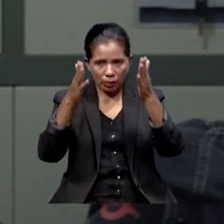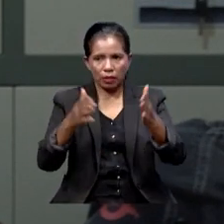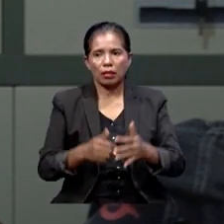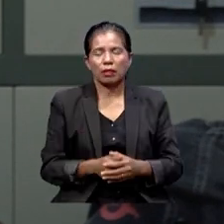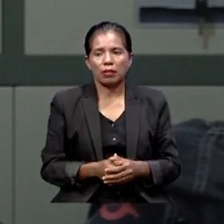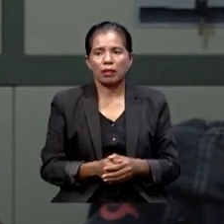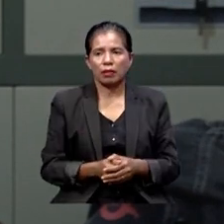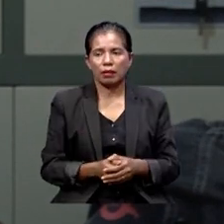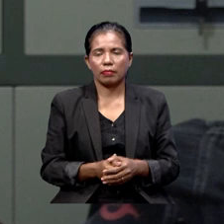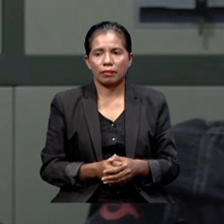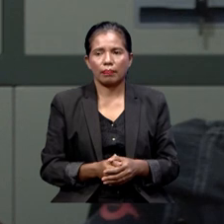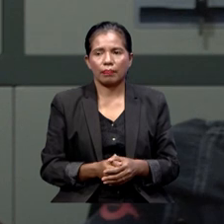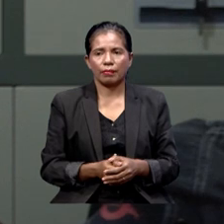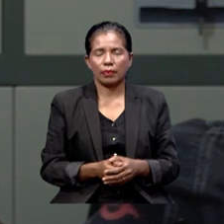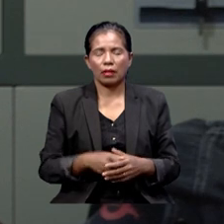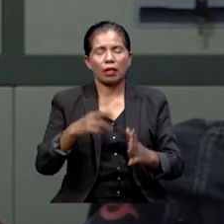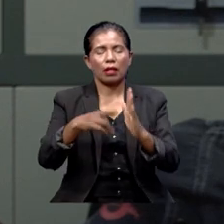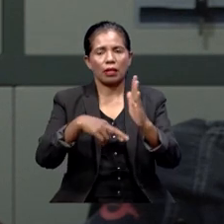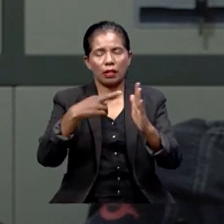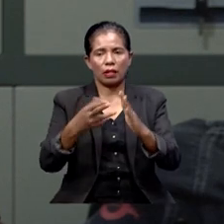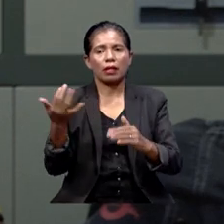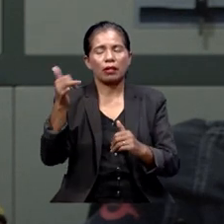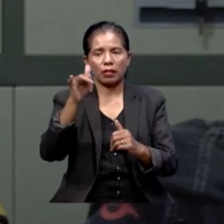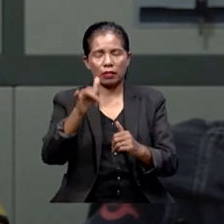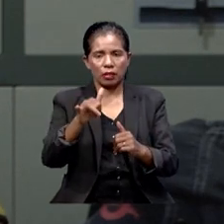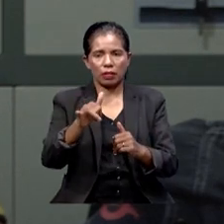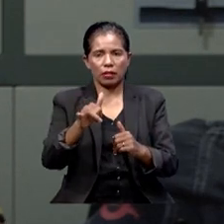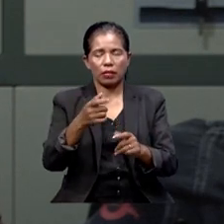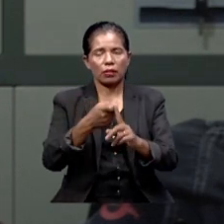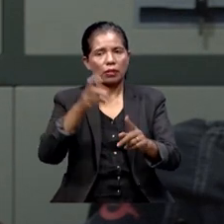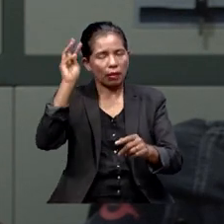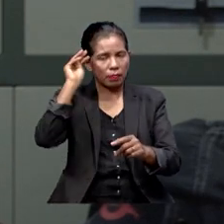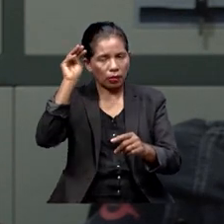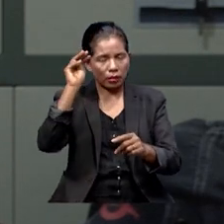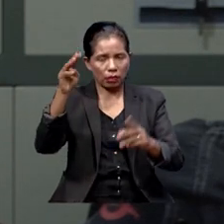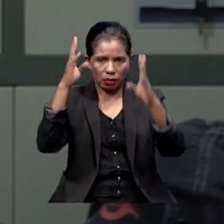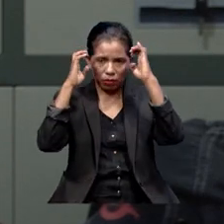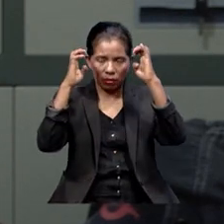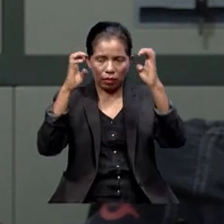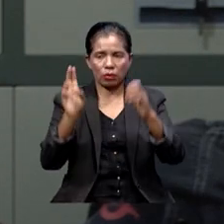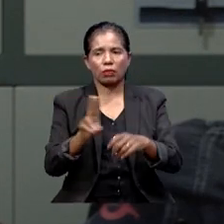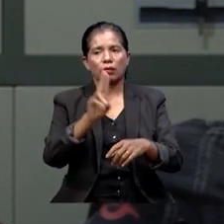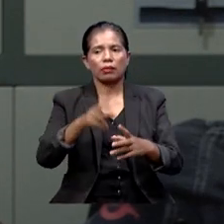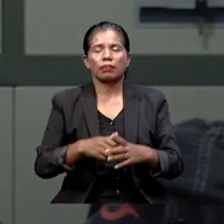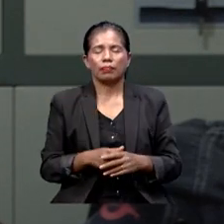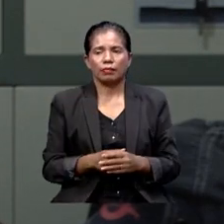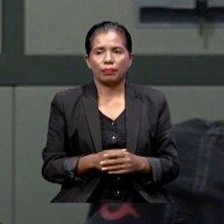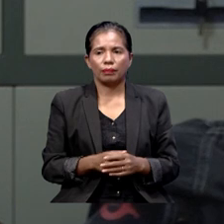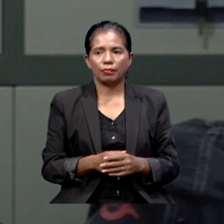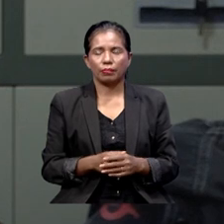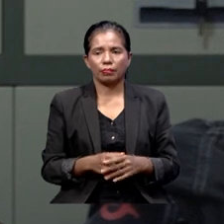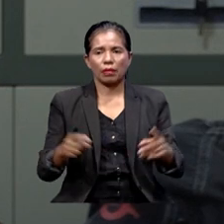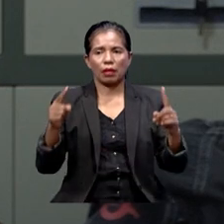entaun. Mekanismu nebe maka usi ministerio edukasaun usa.